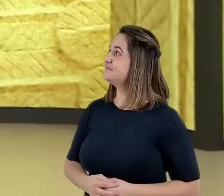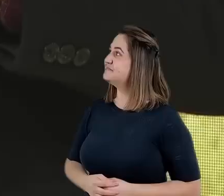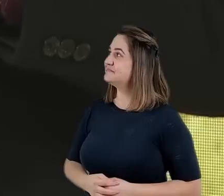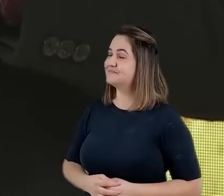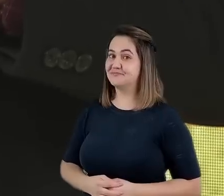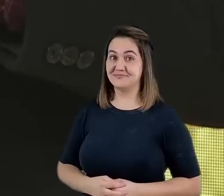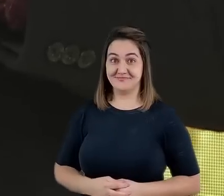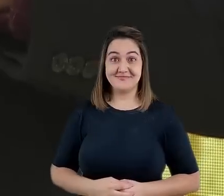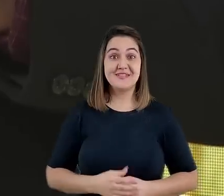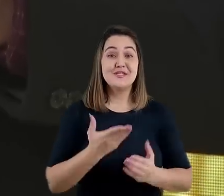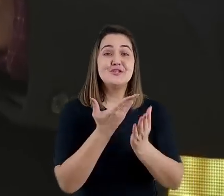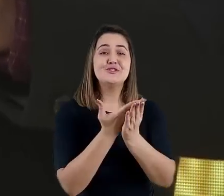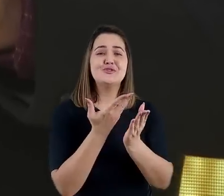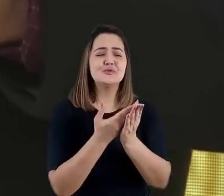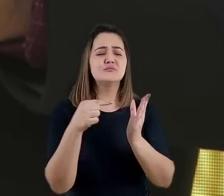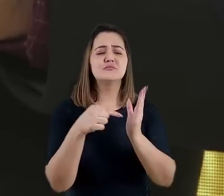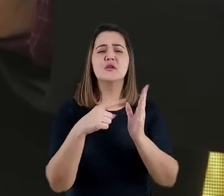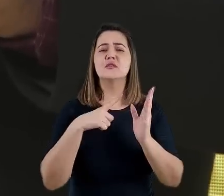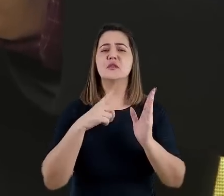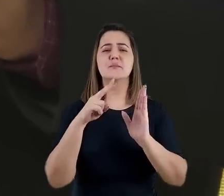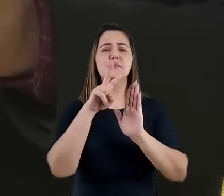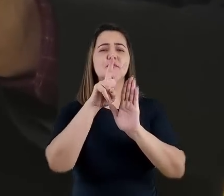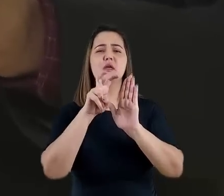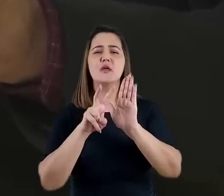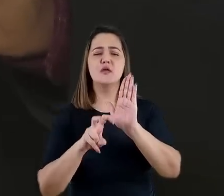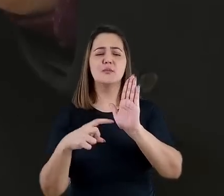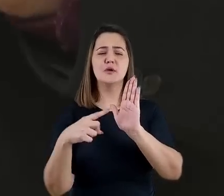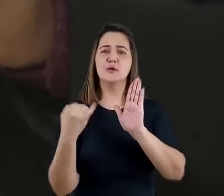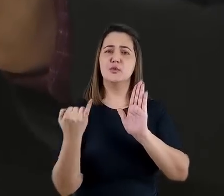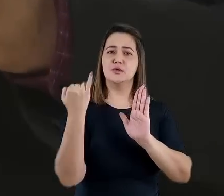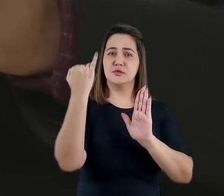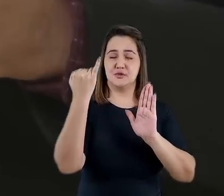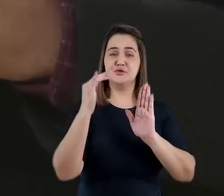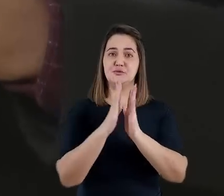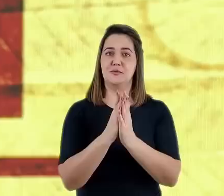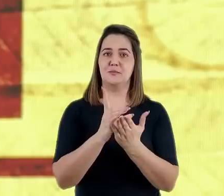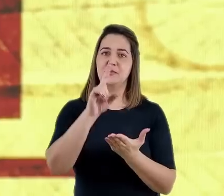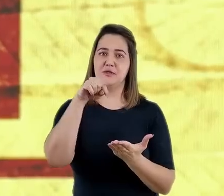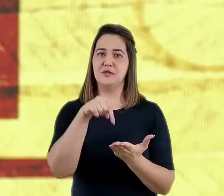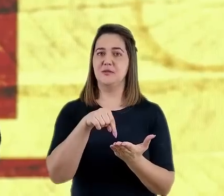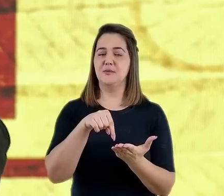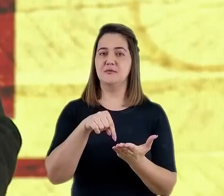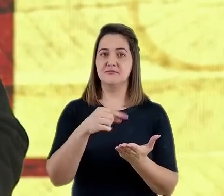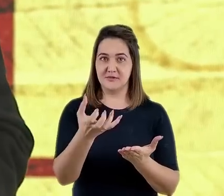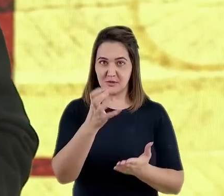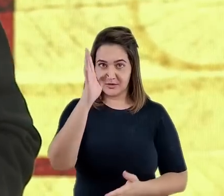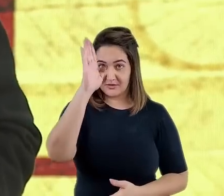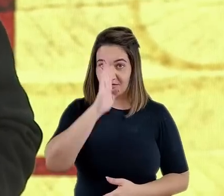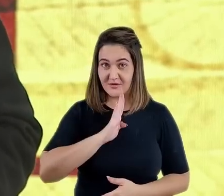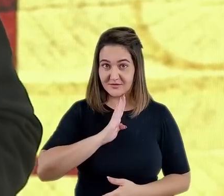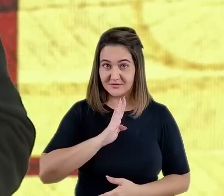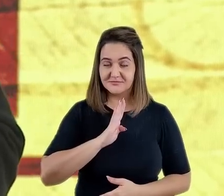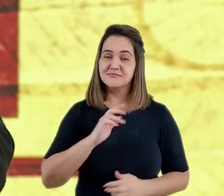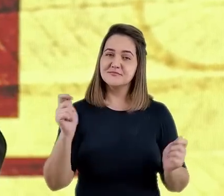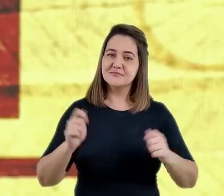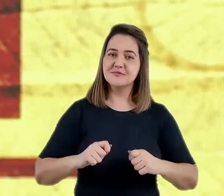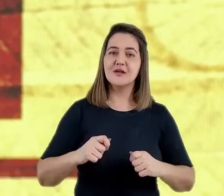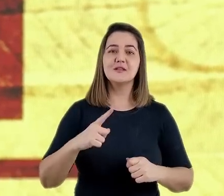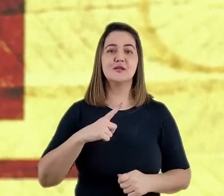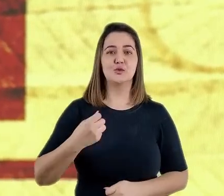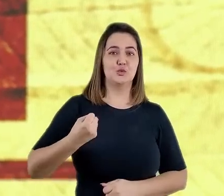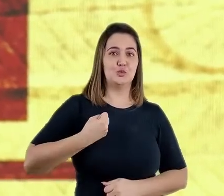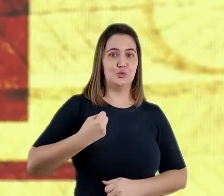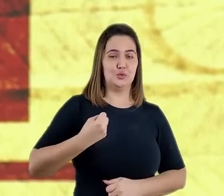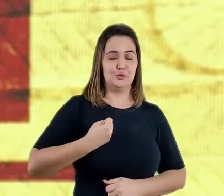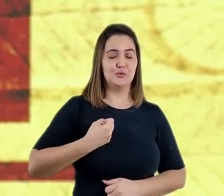nosso programa, o Guia Evidências, com assuntos muito importantes sobre a Bíblia Sagrada. E para adquirir o seu gratuitamente, você pode ligar